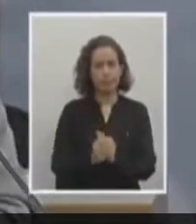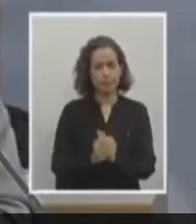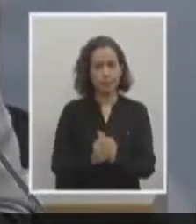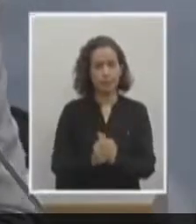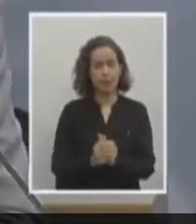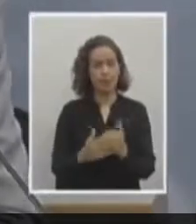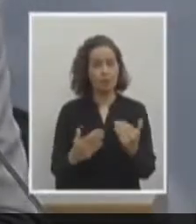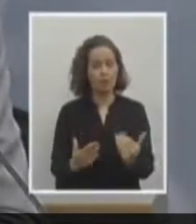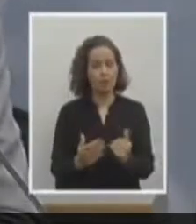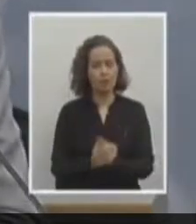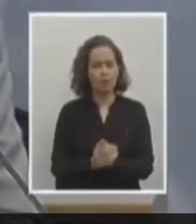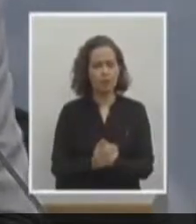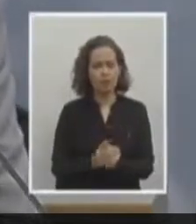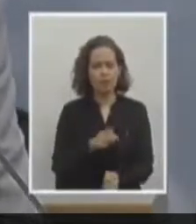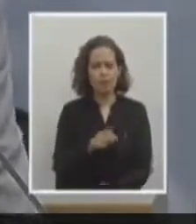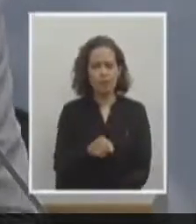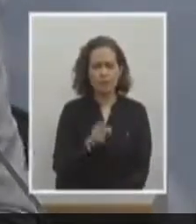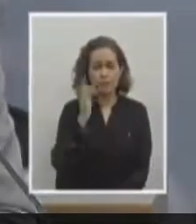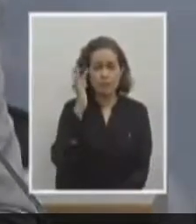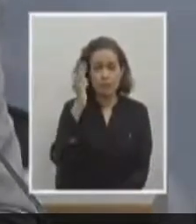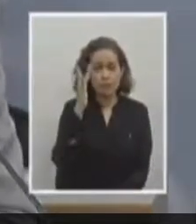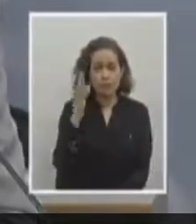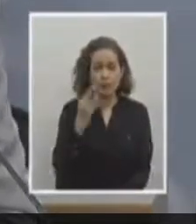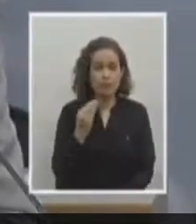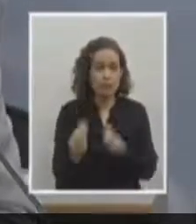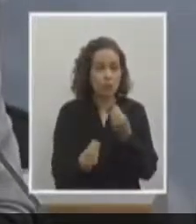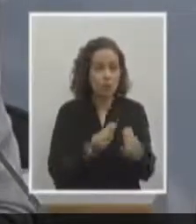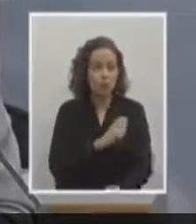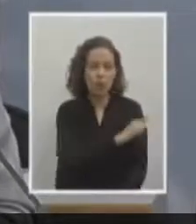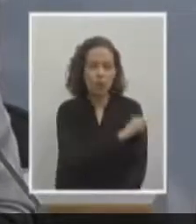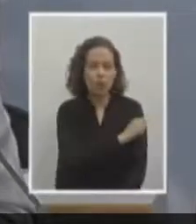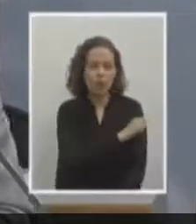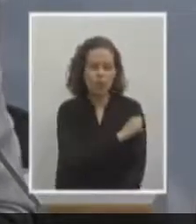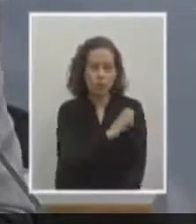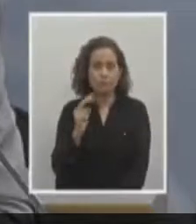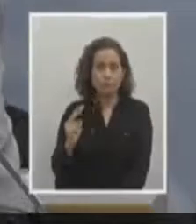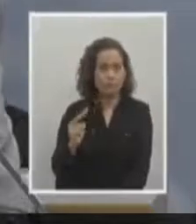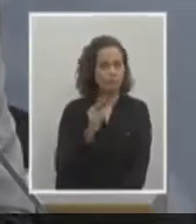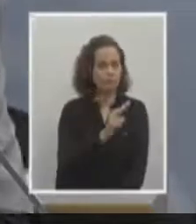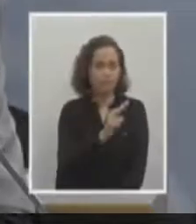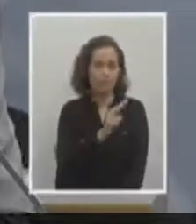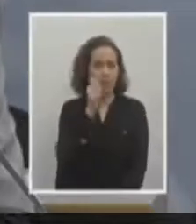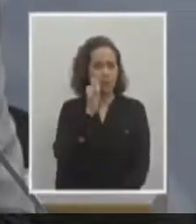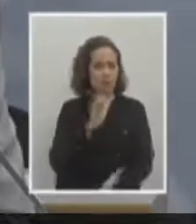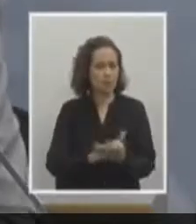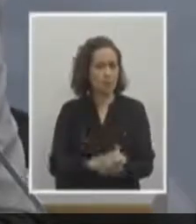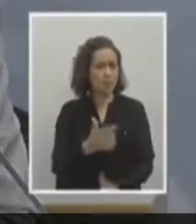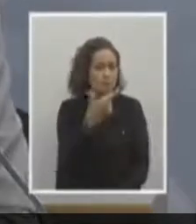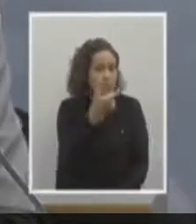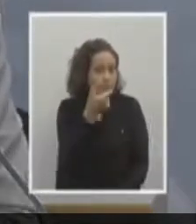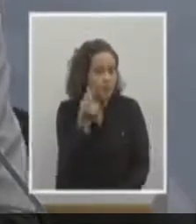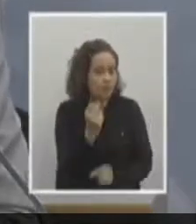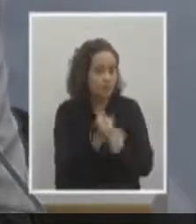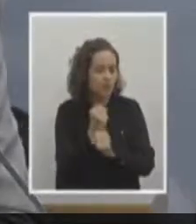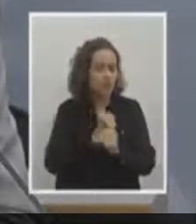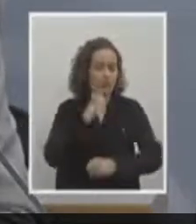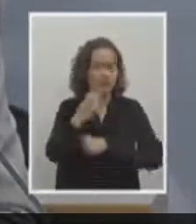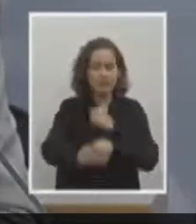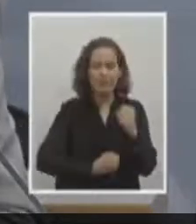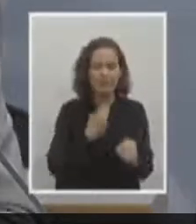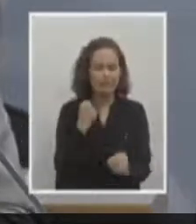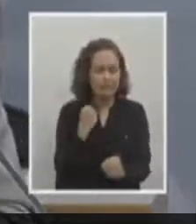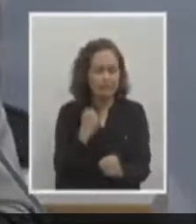como que ele se portou quando ele viu a minha esposa. Depois de 20 anos. 20 anos que